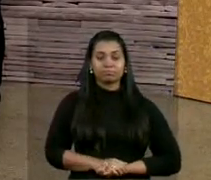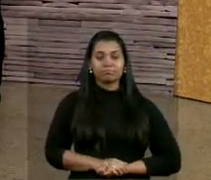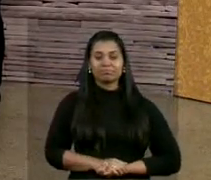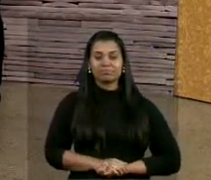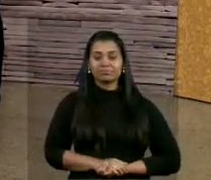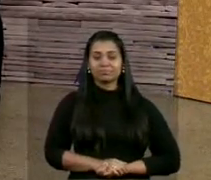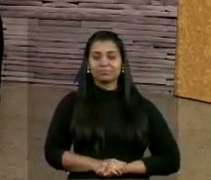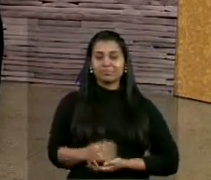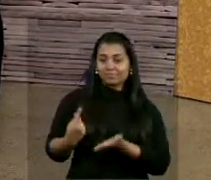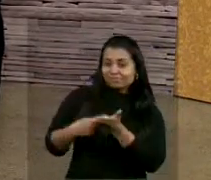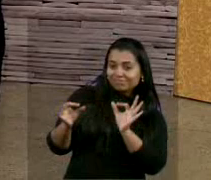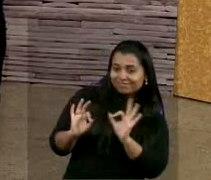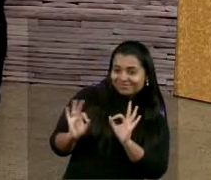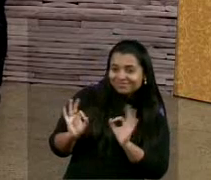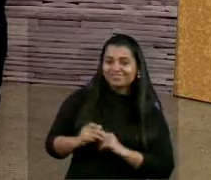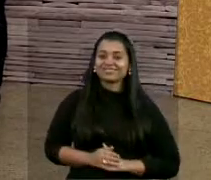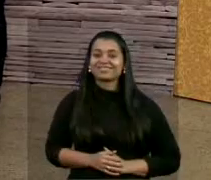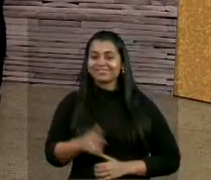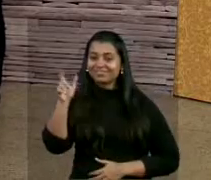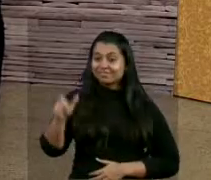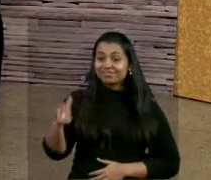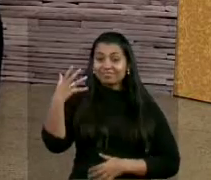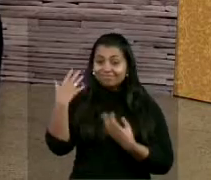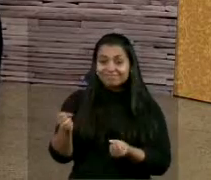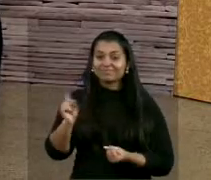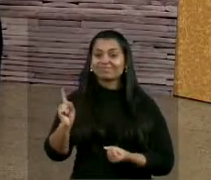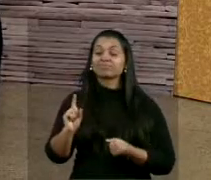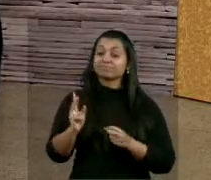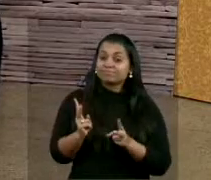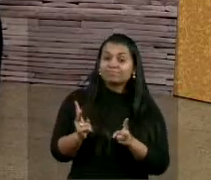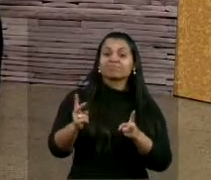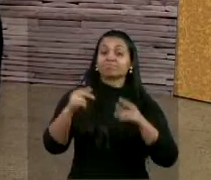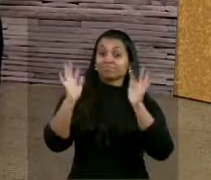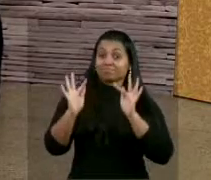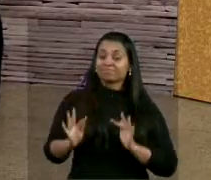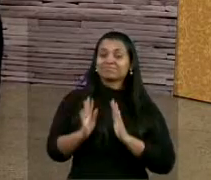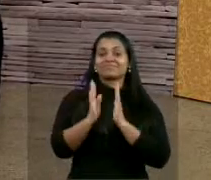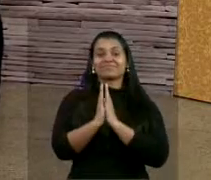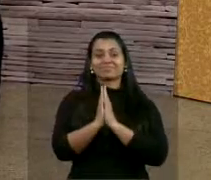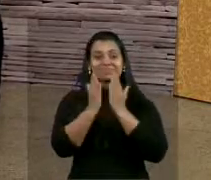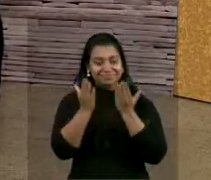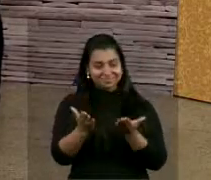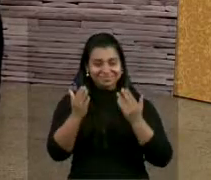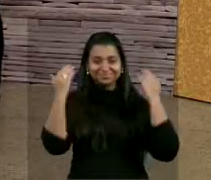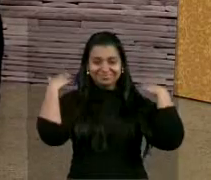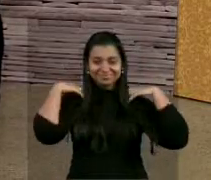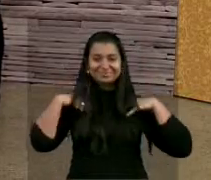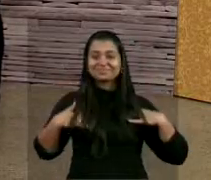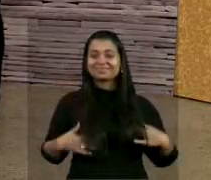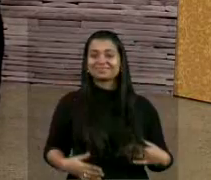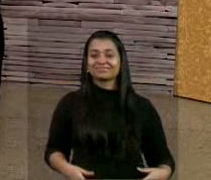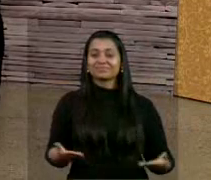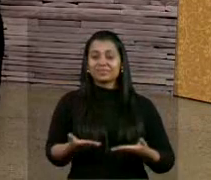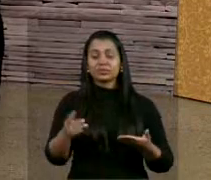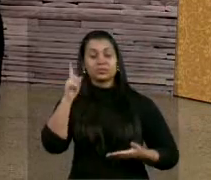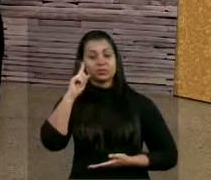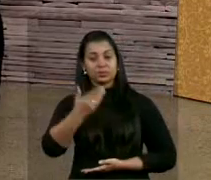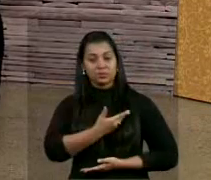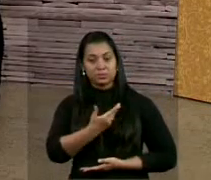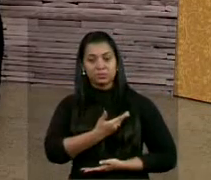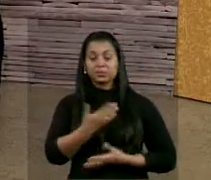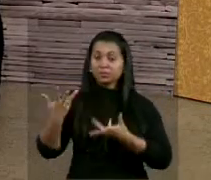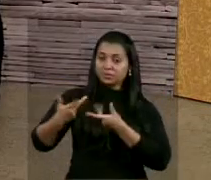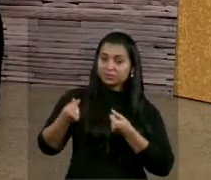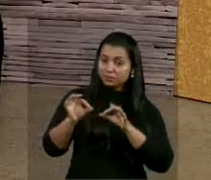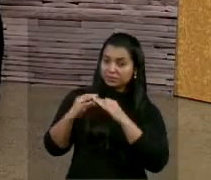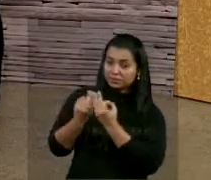foi nada combinado, né? A pessoa não atendeu e eu sempre fico mais feliz rezando com o pessoal. Então hoje, no dia do amigo, eu estou